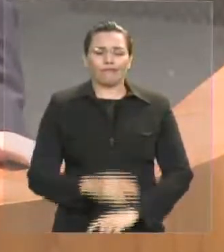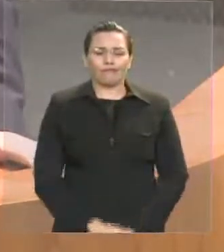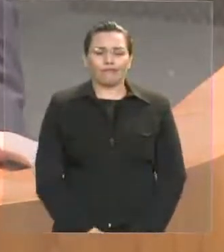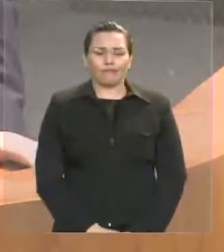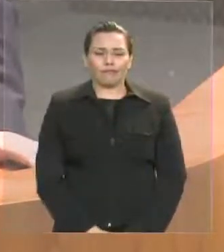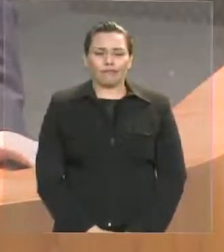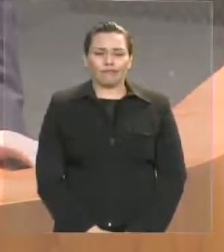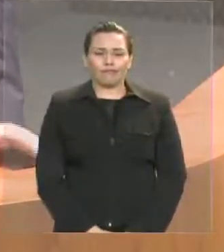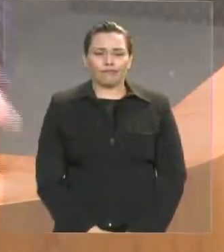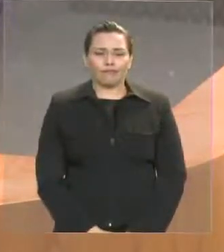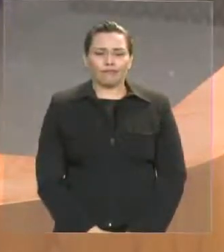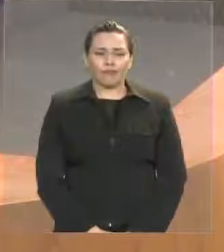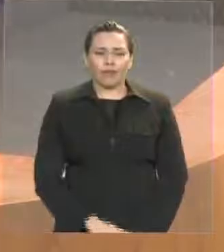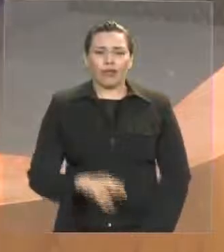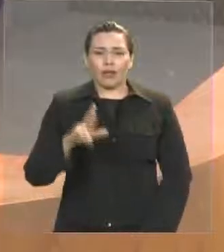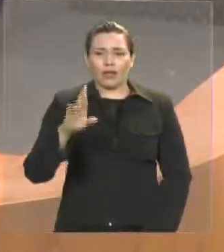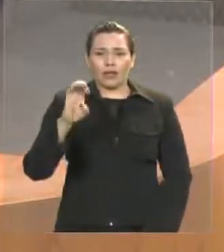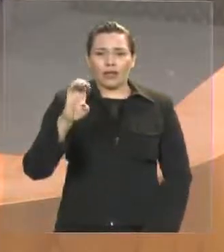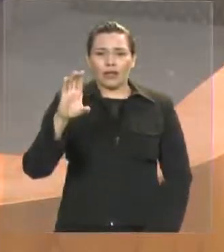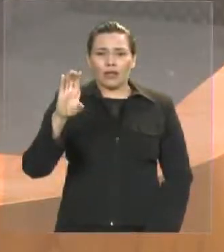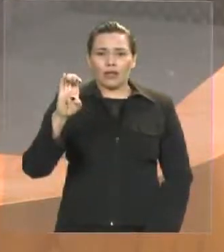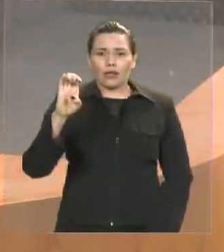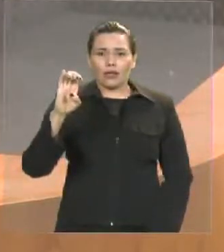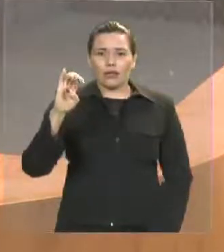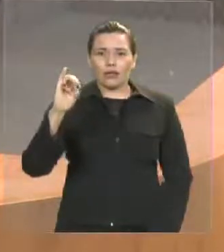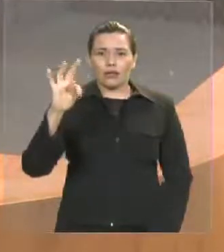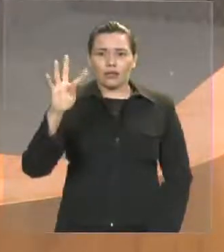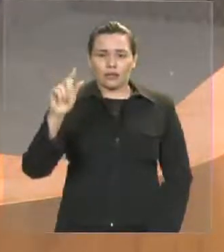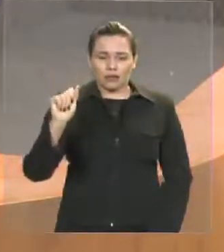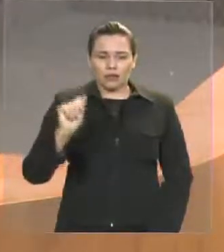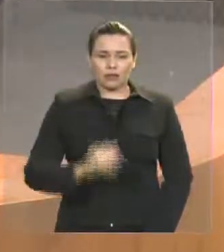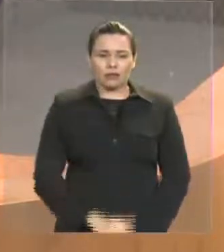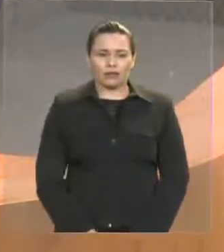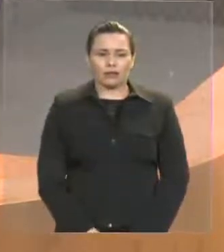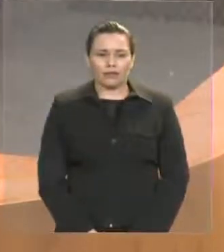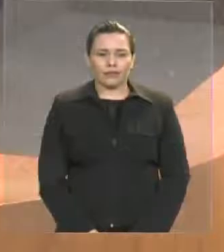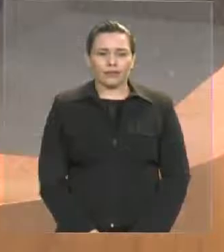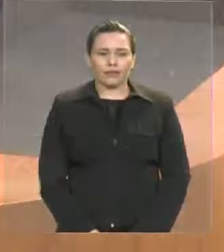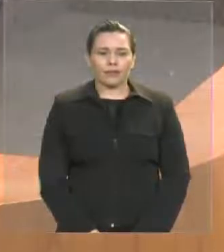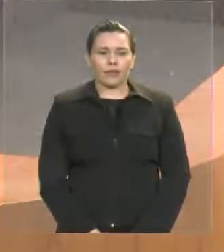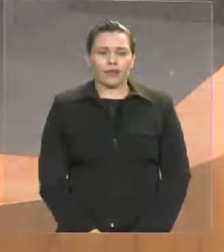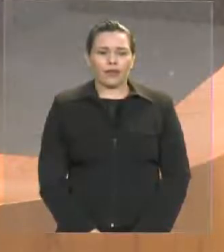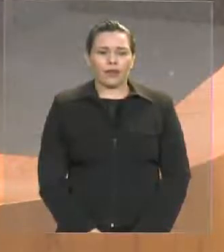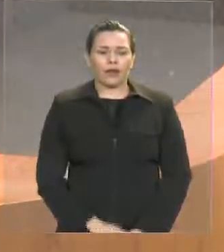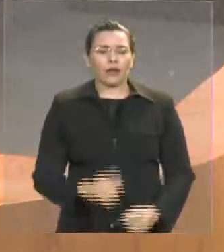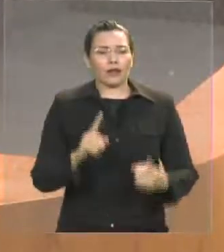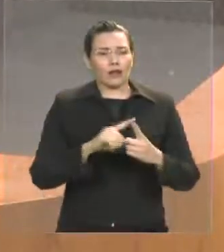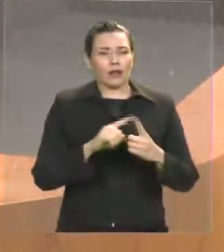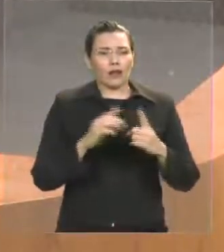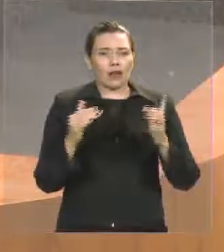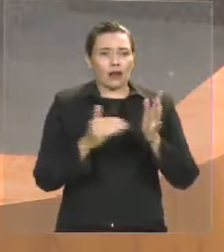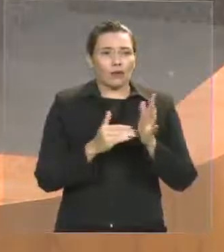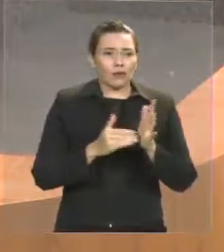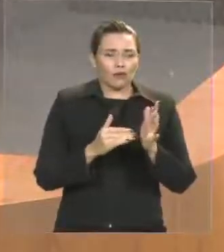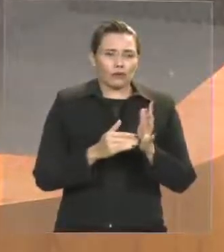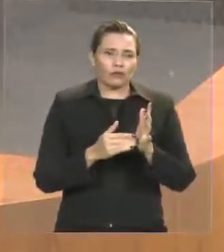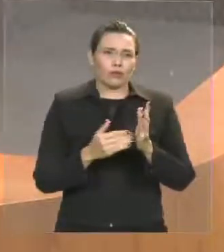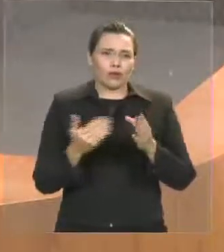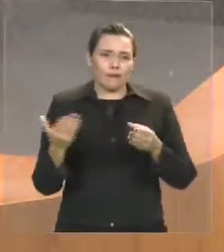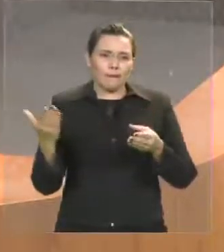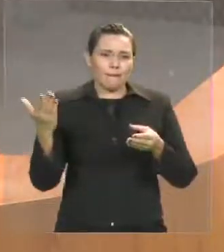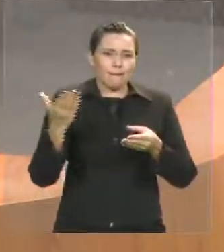senhores deputados, última parcela e maior de todas do plano de carreiras. E aí